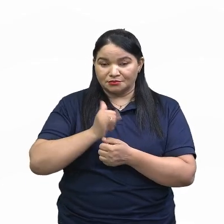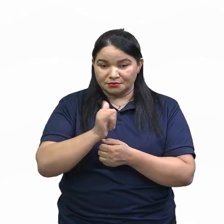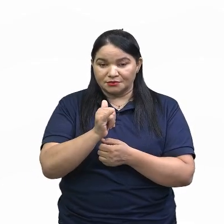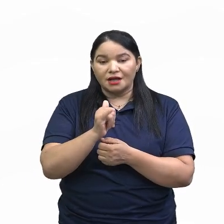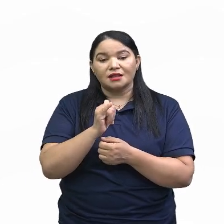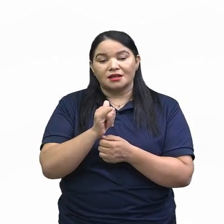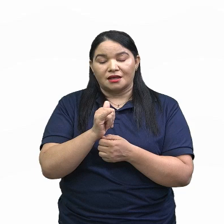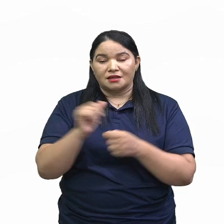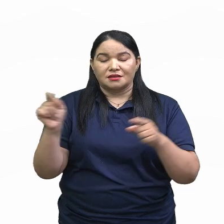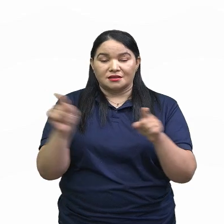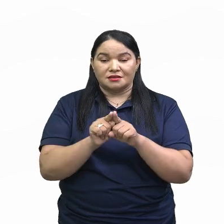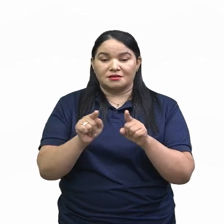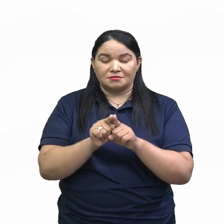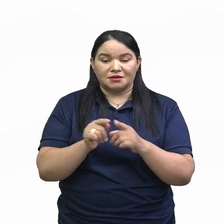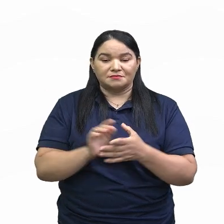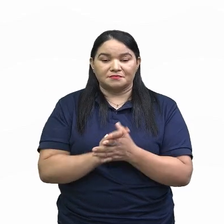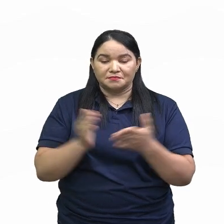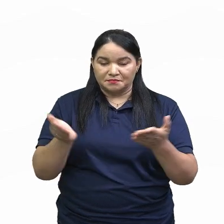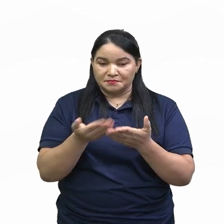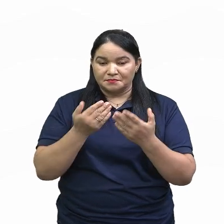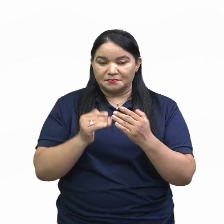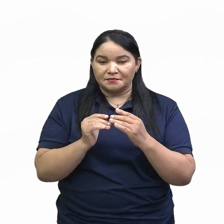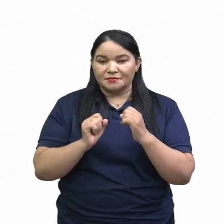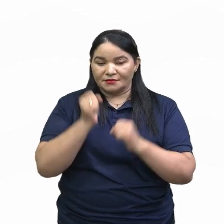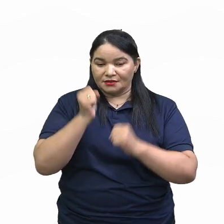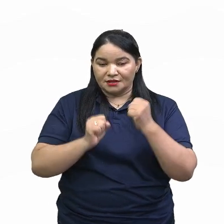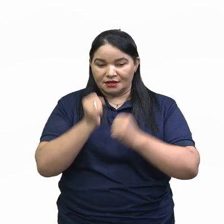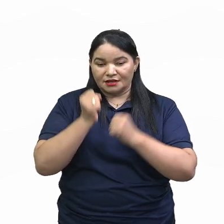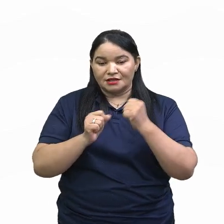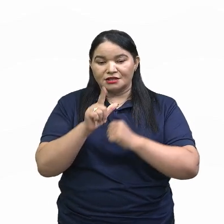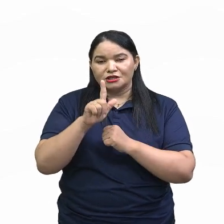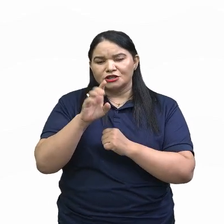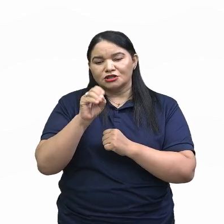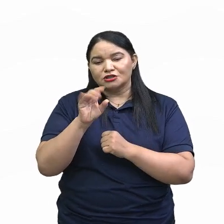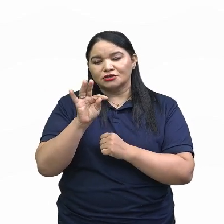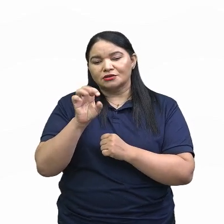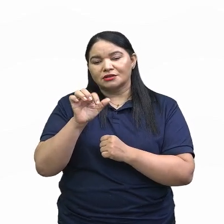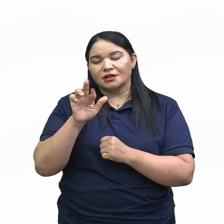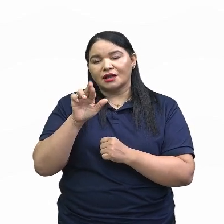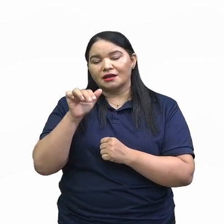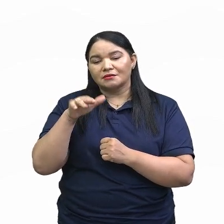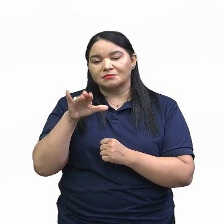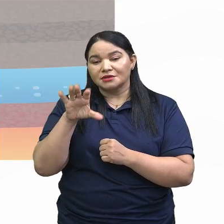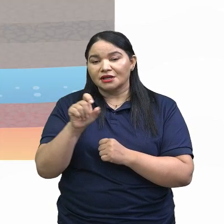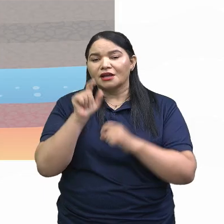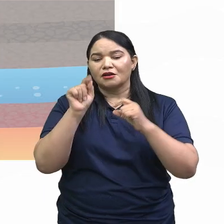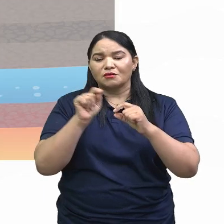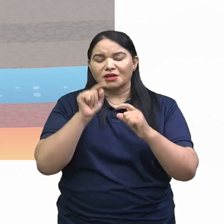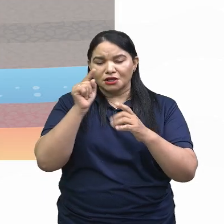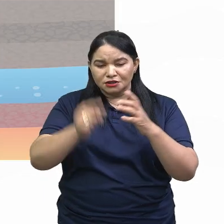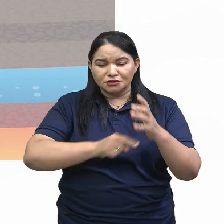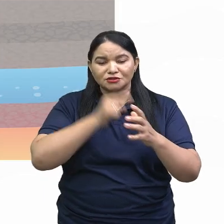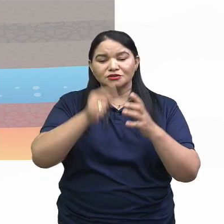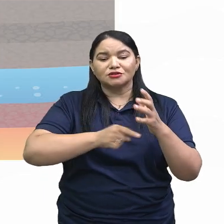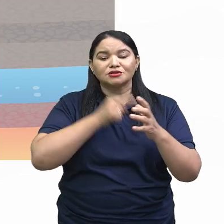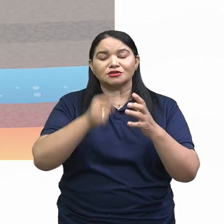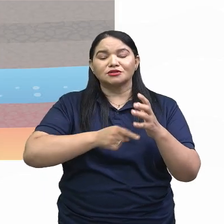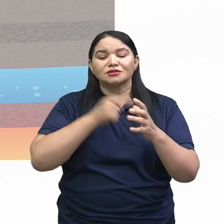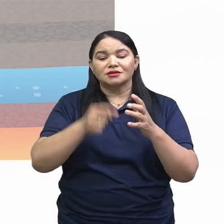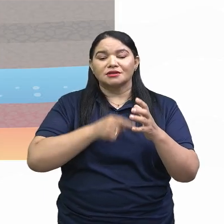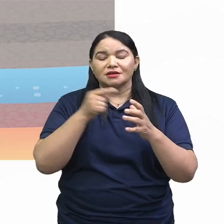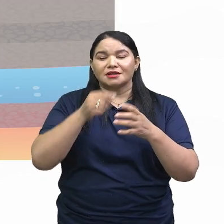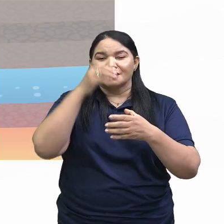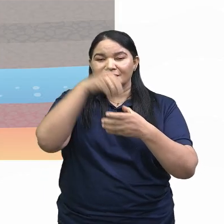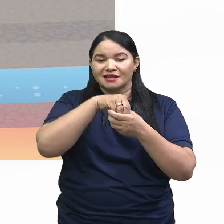elétrica. Nesse caso da geotérmica, o que vai girar a turbina da usina? A gente vai observar que o que gira a turbina